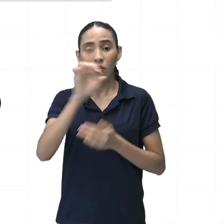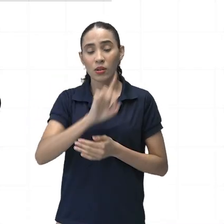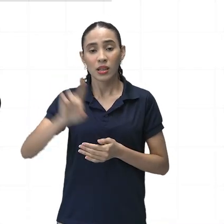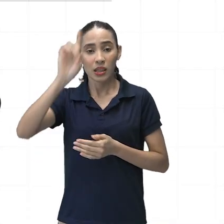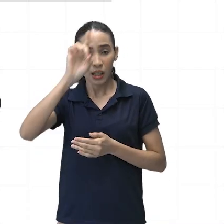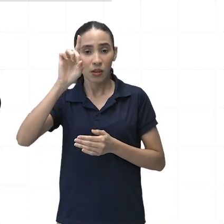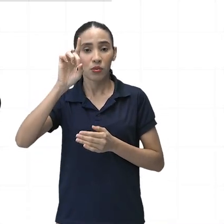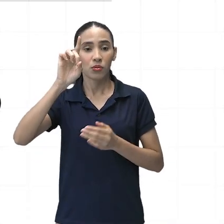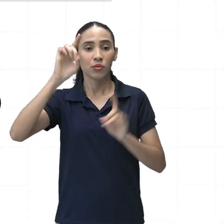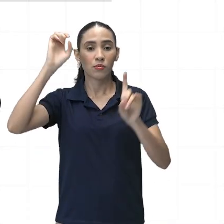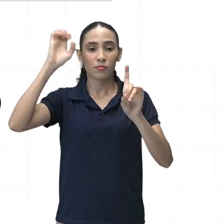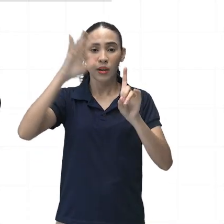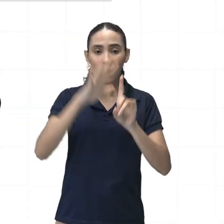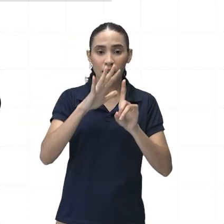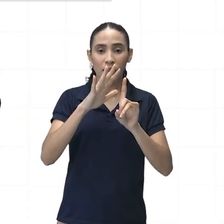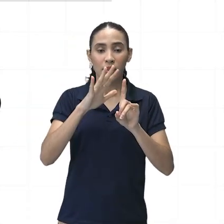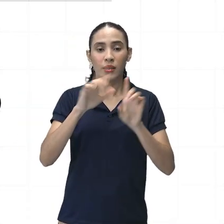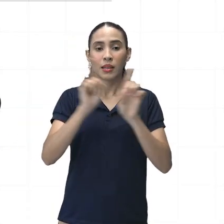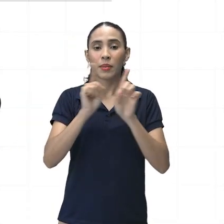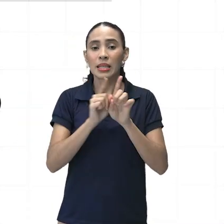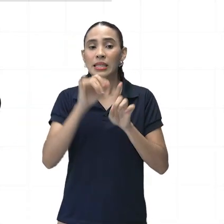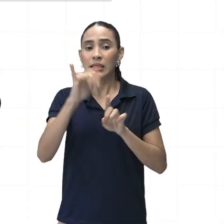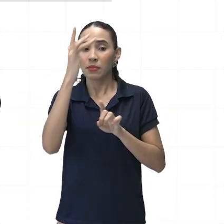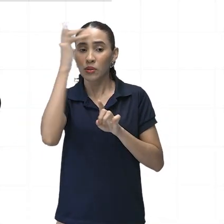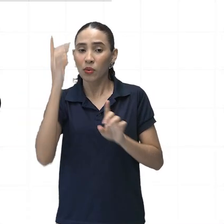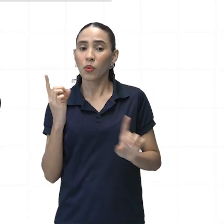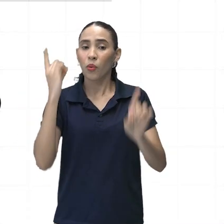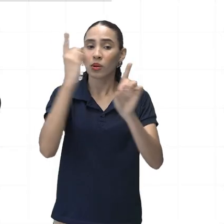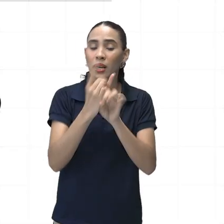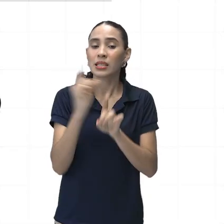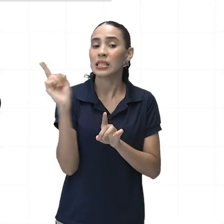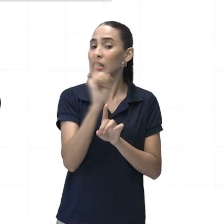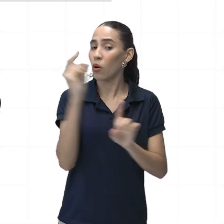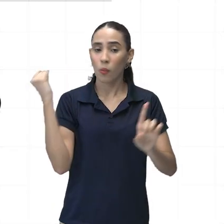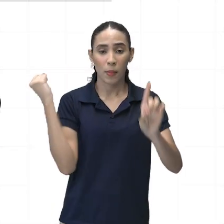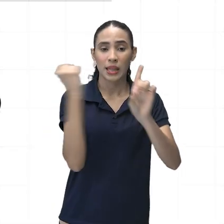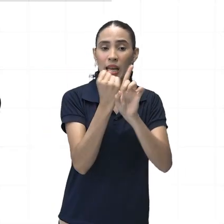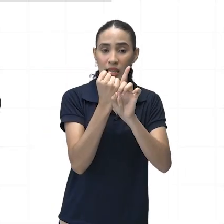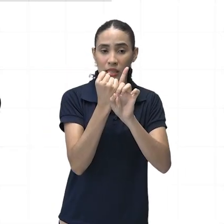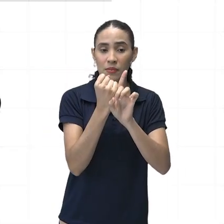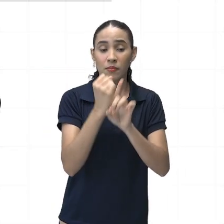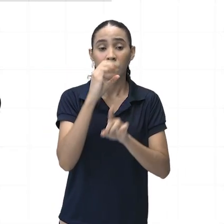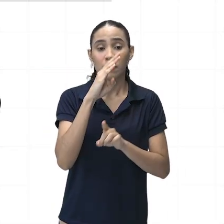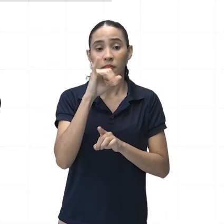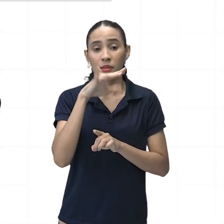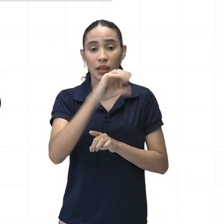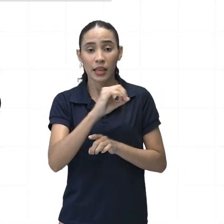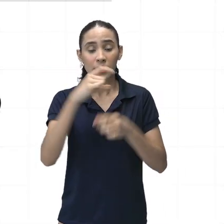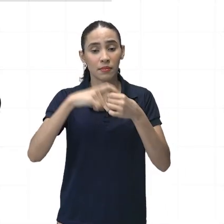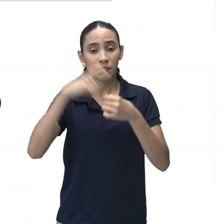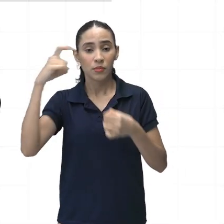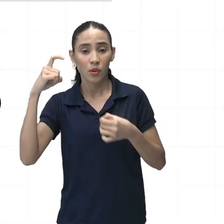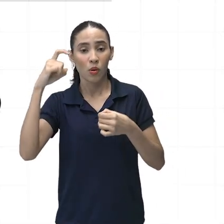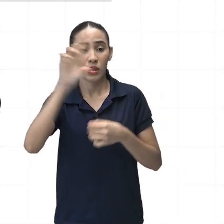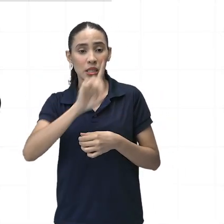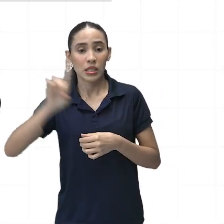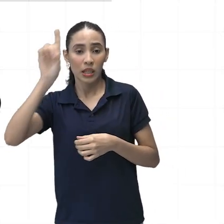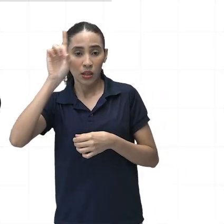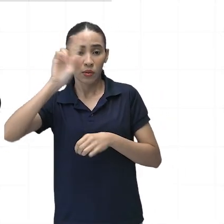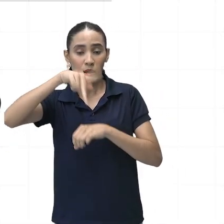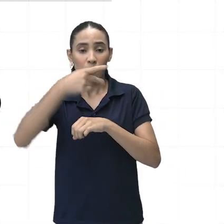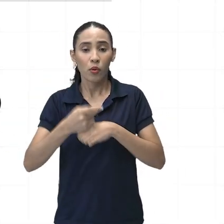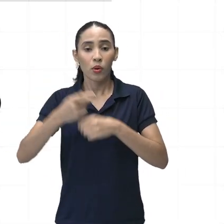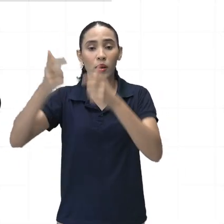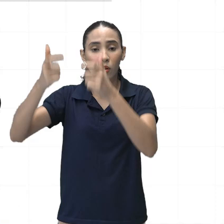em Caim um sinal para que, se alguém o encontrasse, não o matasse. Caim retirou-se da presença do Senhor e